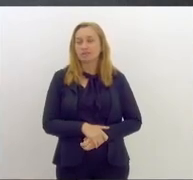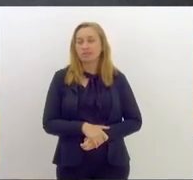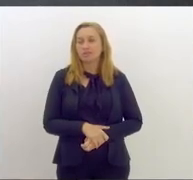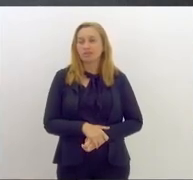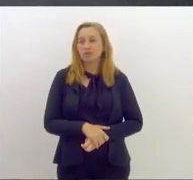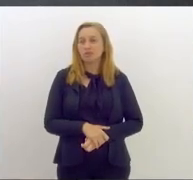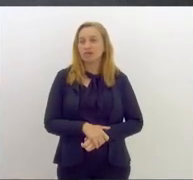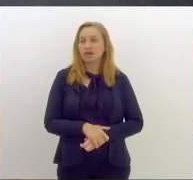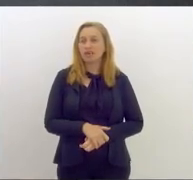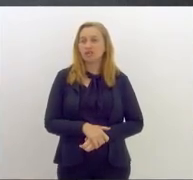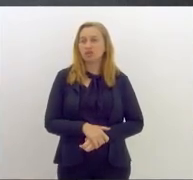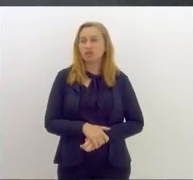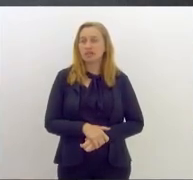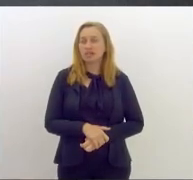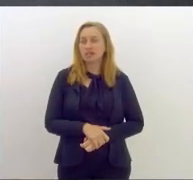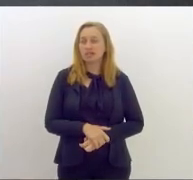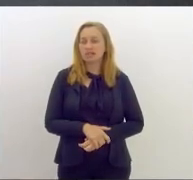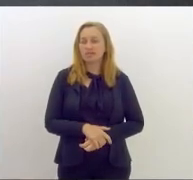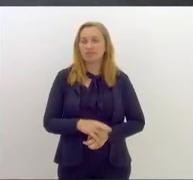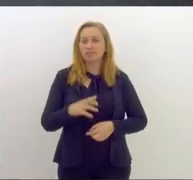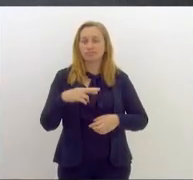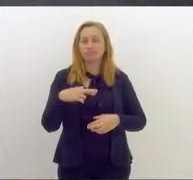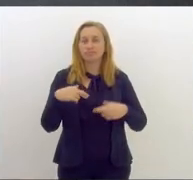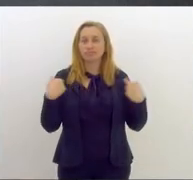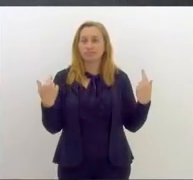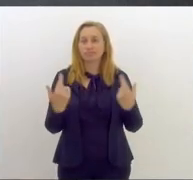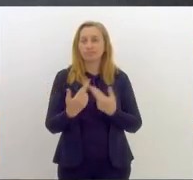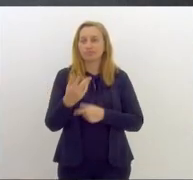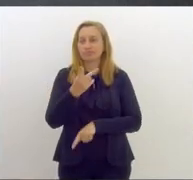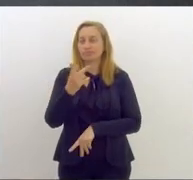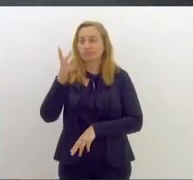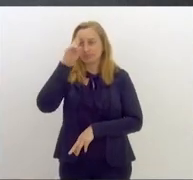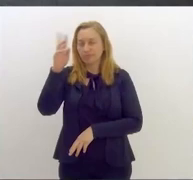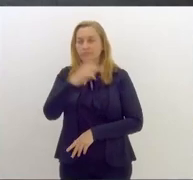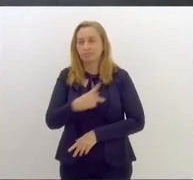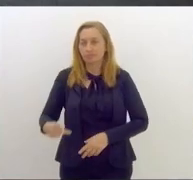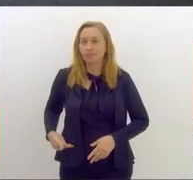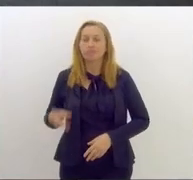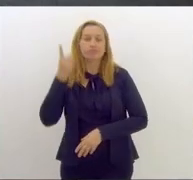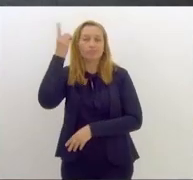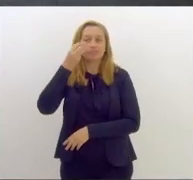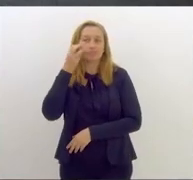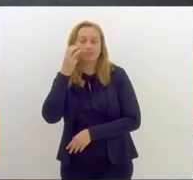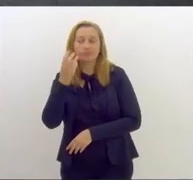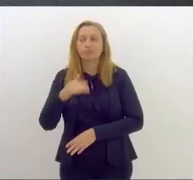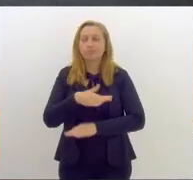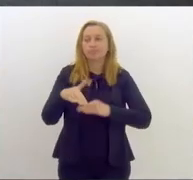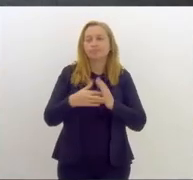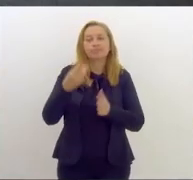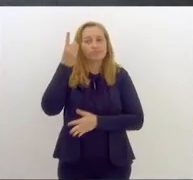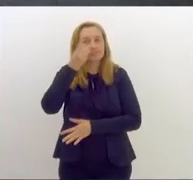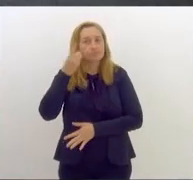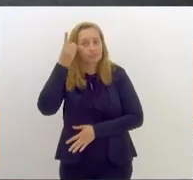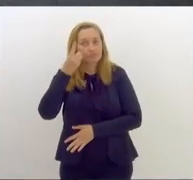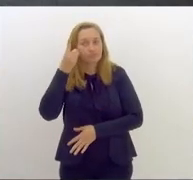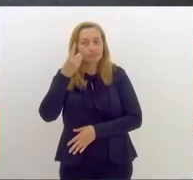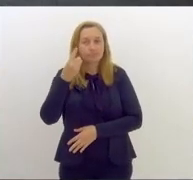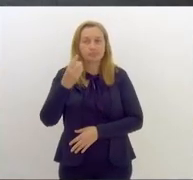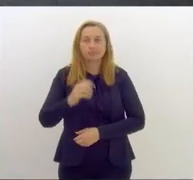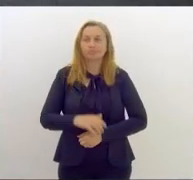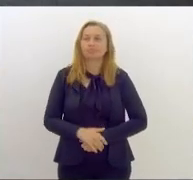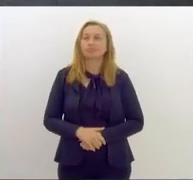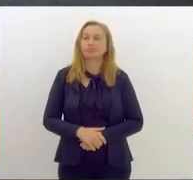senhor presidente Deputado waldeck Carneiro senhoras e senhores deputados que nos